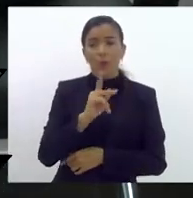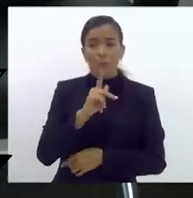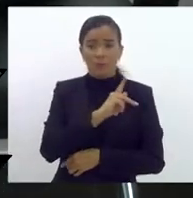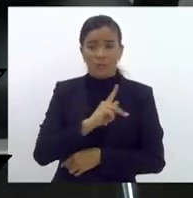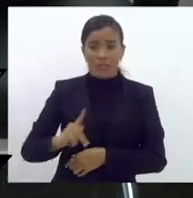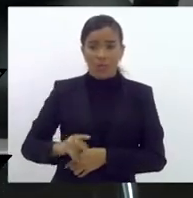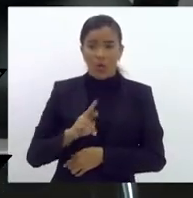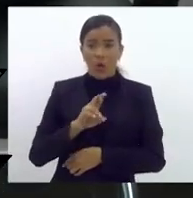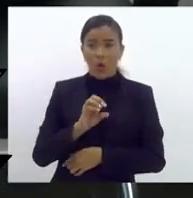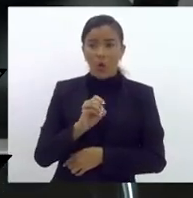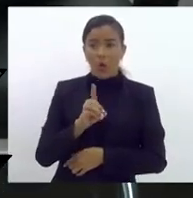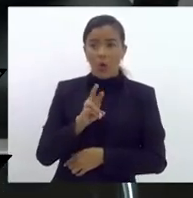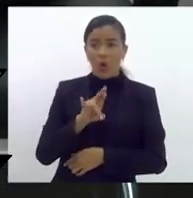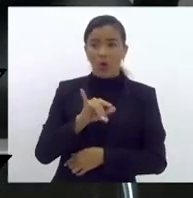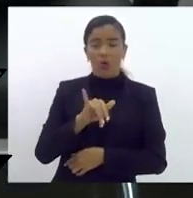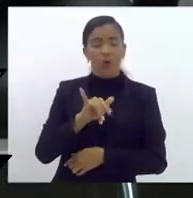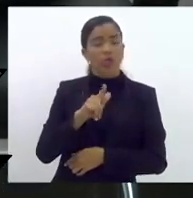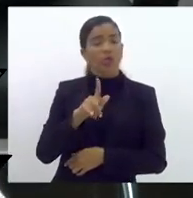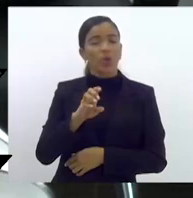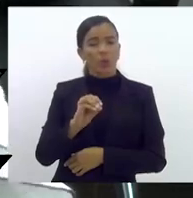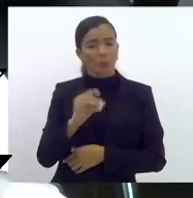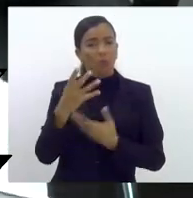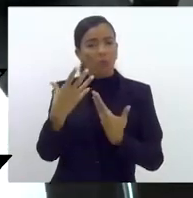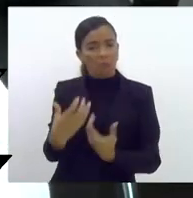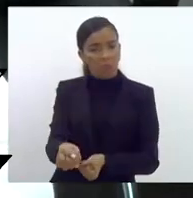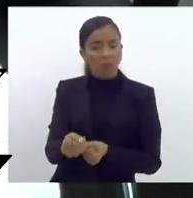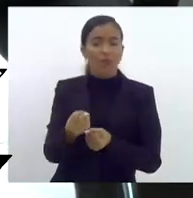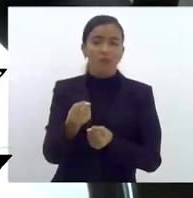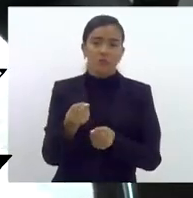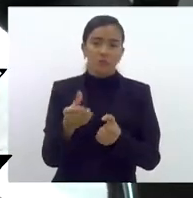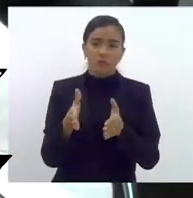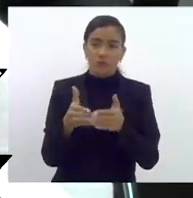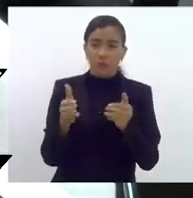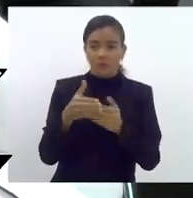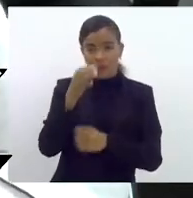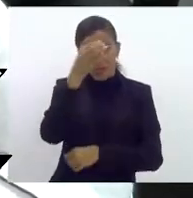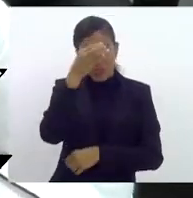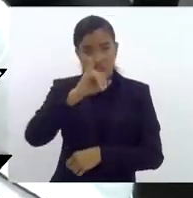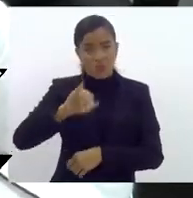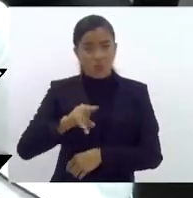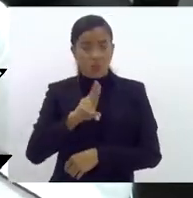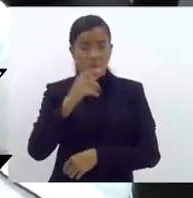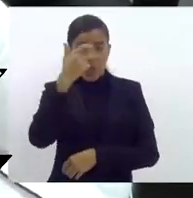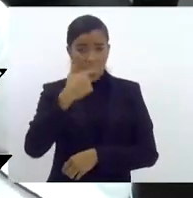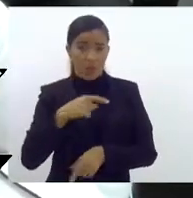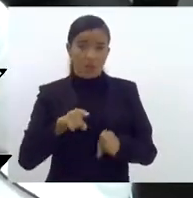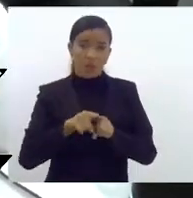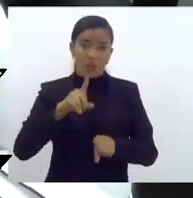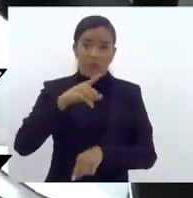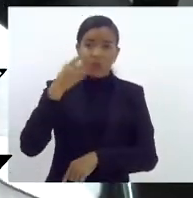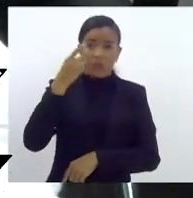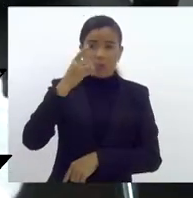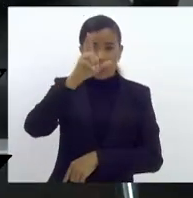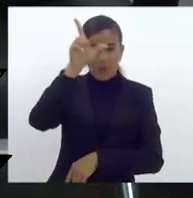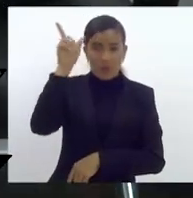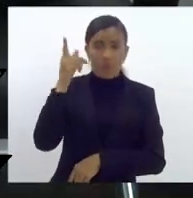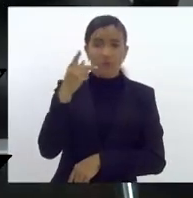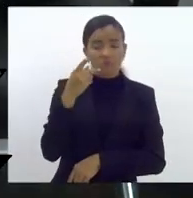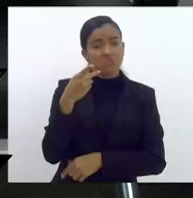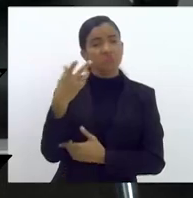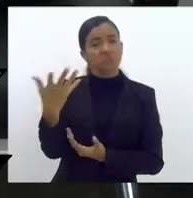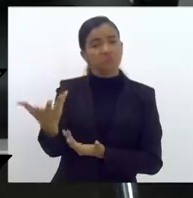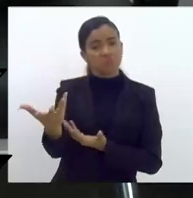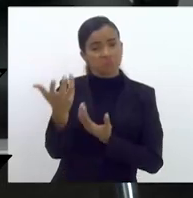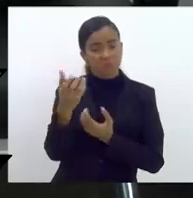prontamente atendeu a solicitação e te ajudo eu e Deputado Luiz Paulo recebemos